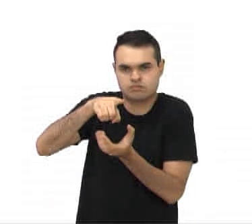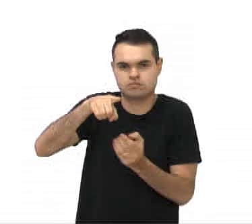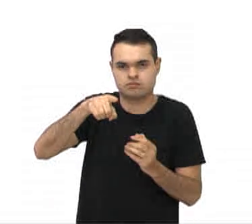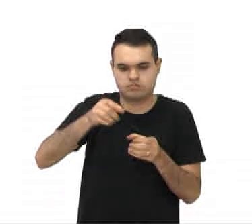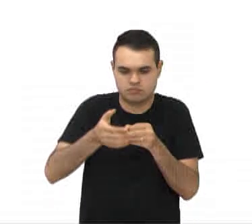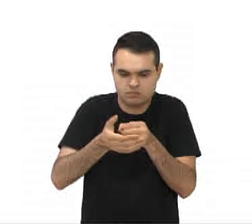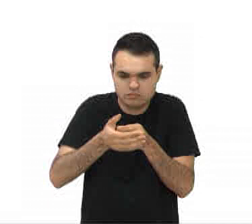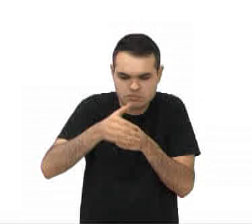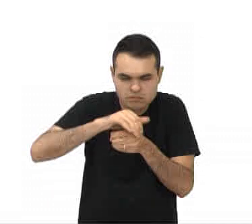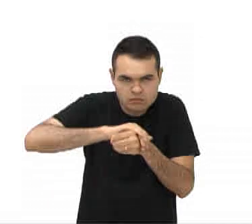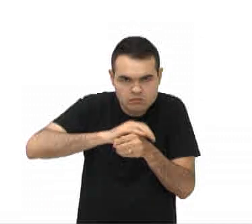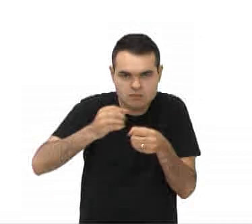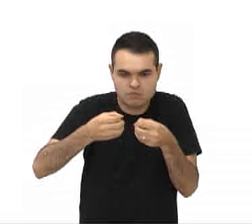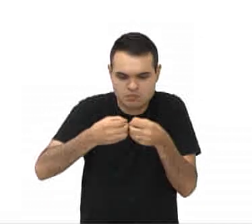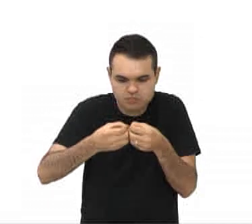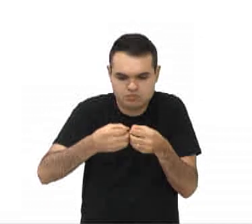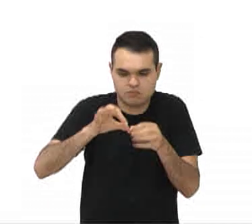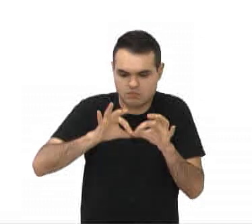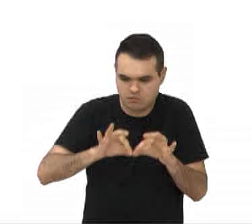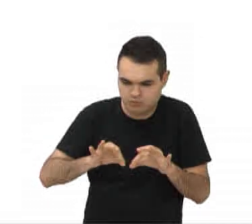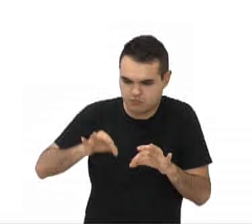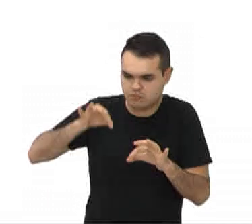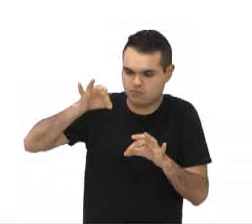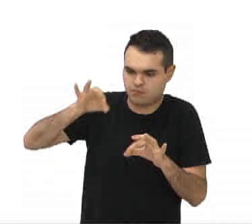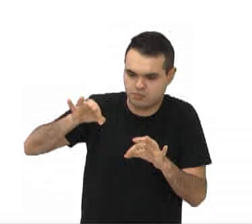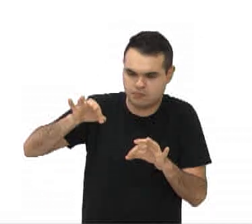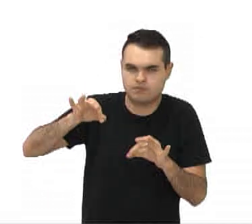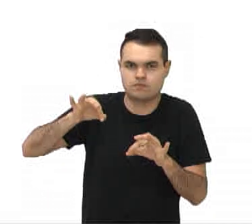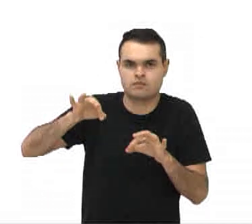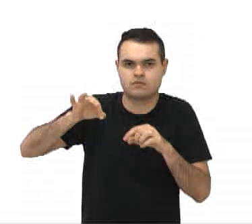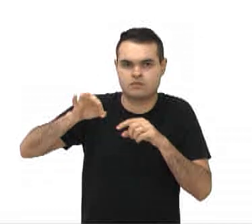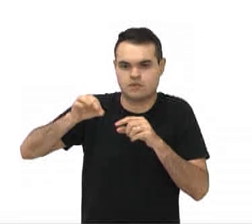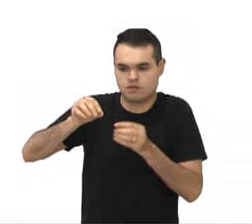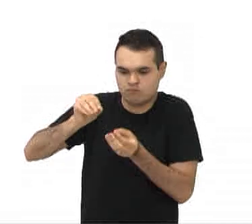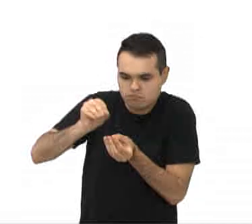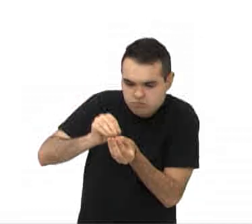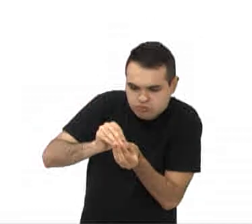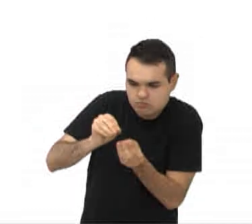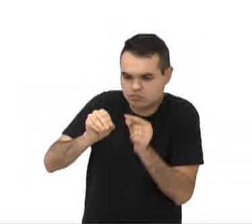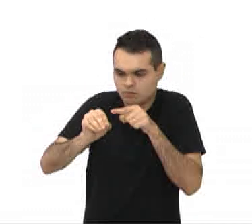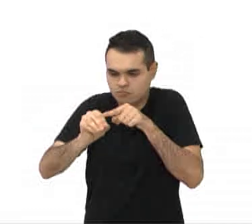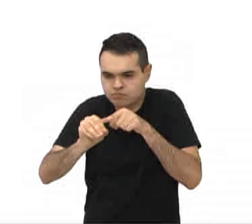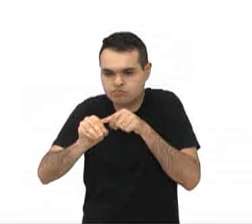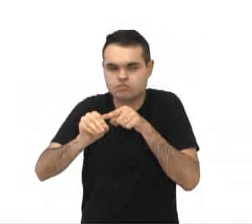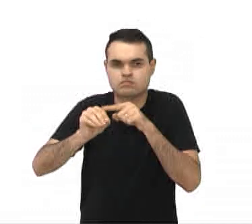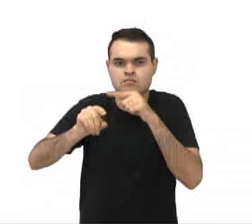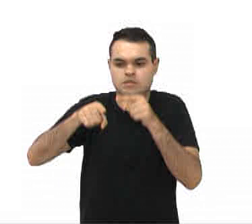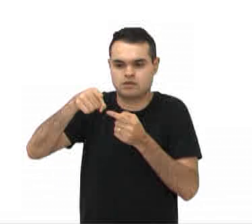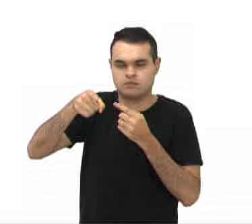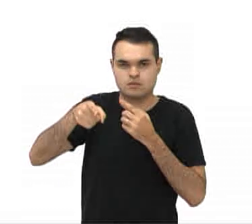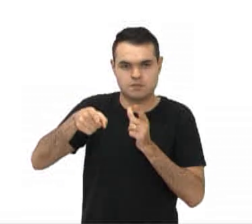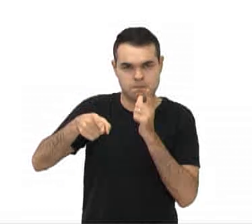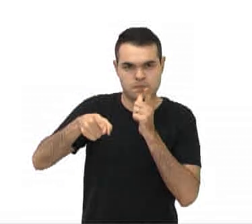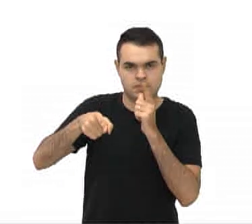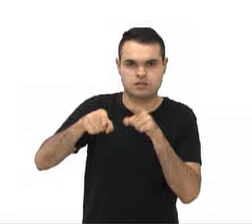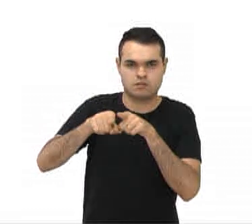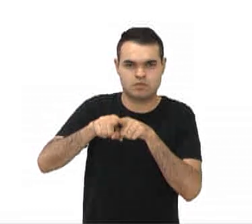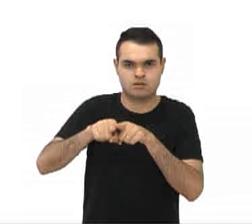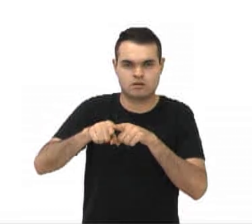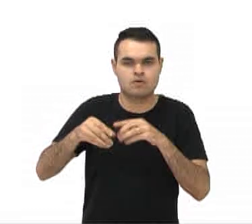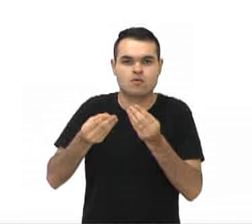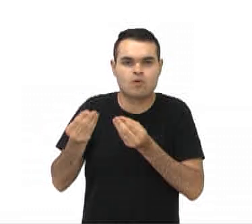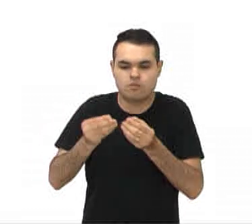deferente, próstata, vesícula seminal, uretra e pênis. A estrutura responsável por produzir o líquido que nutre e protege